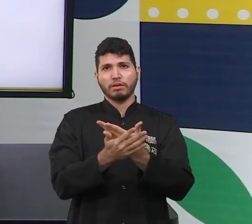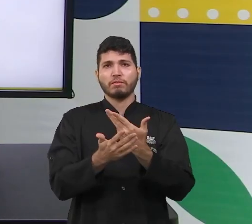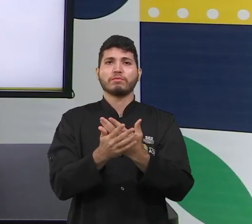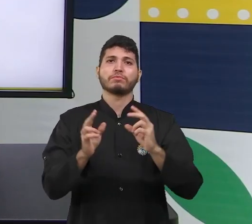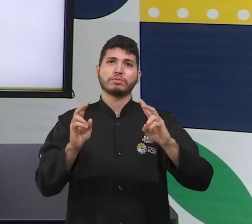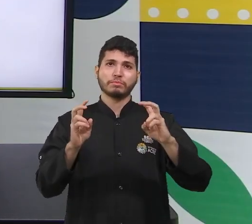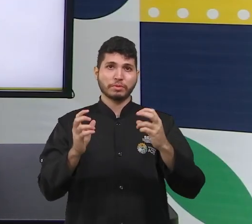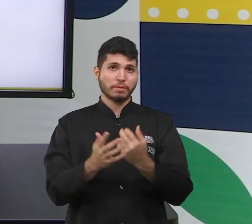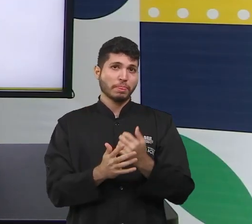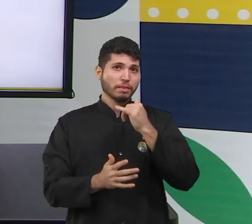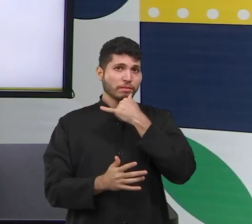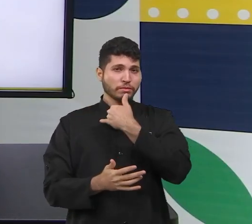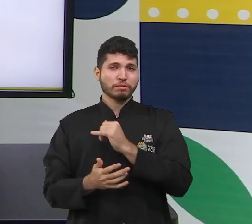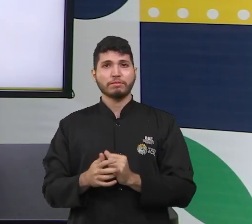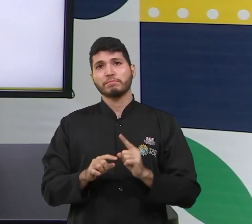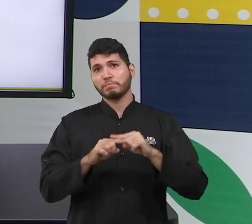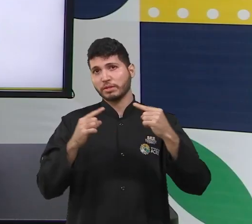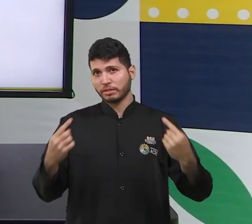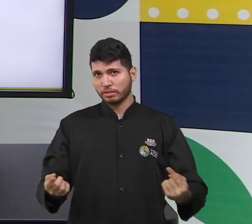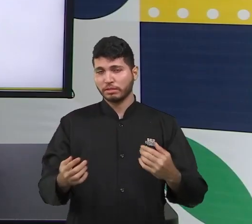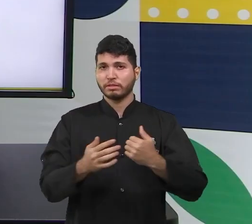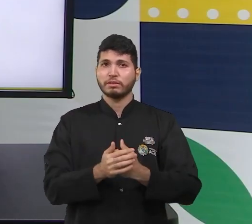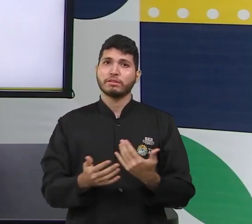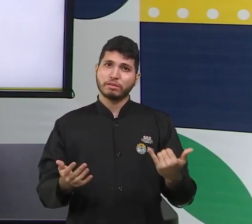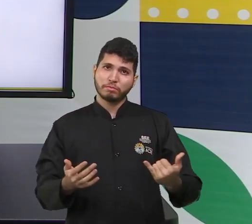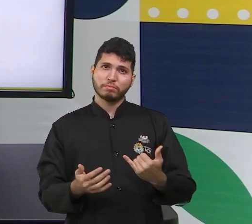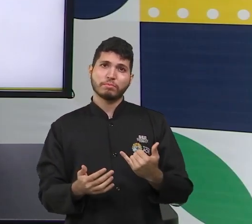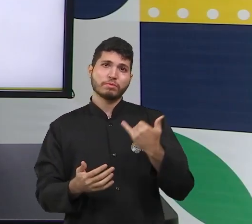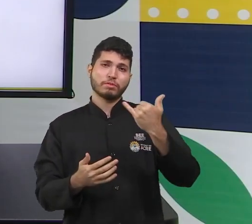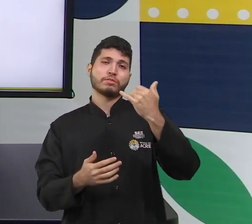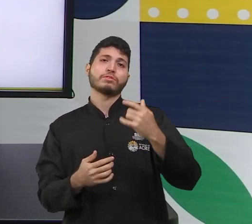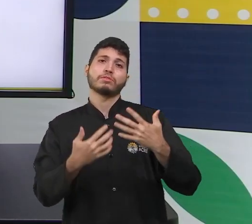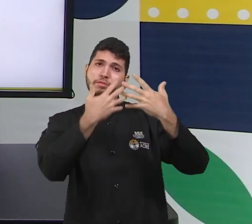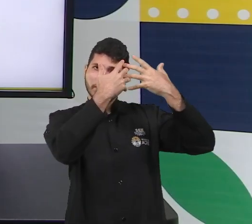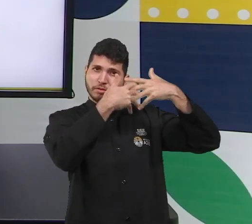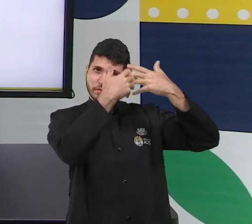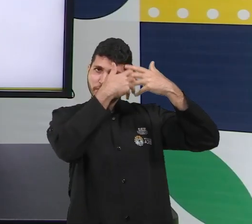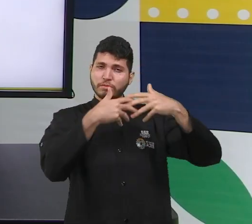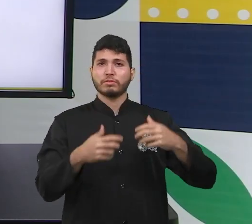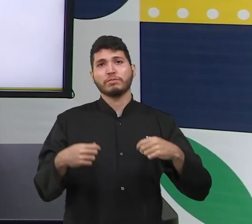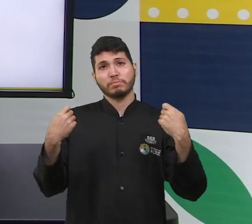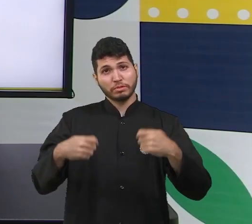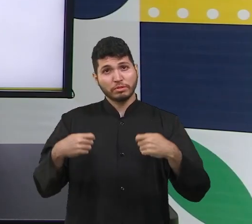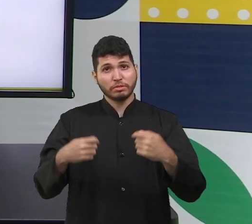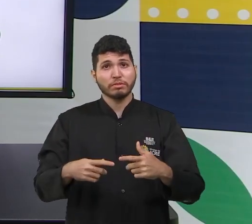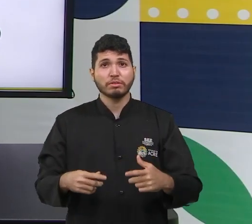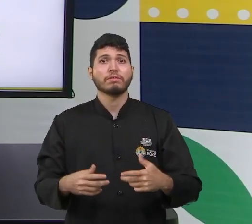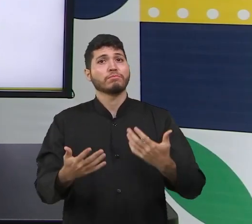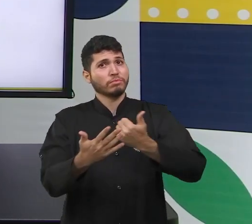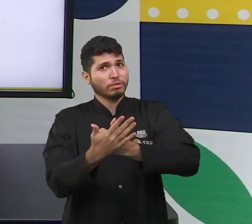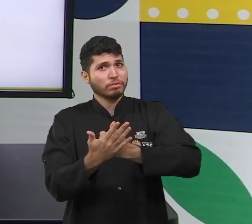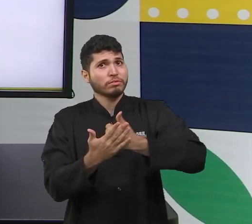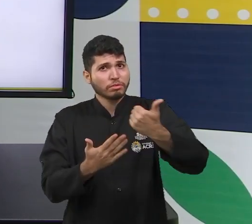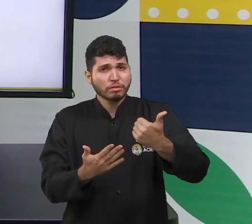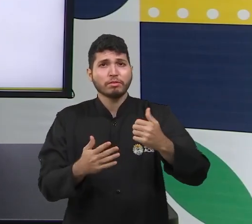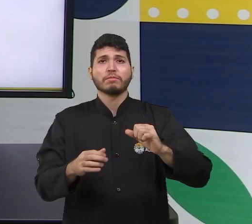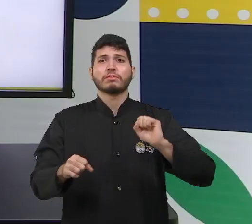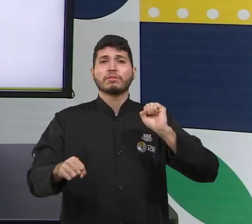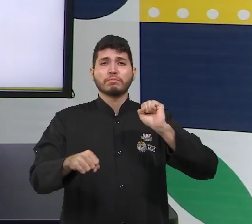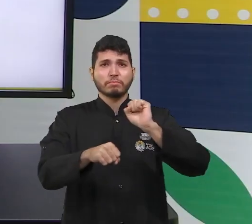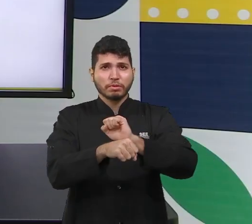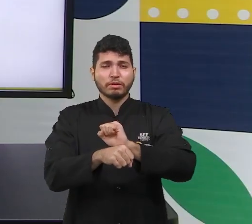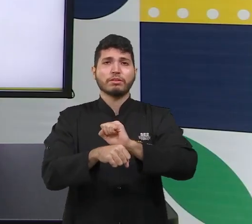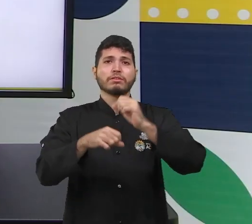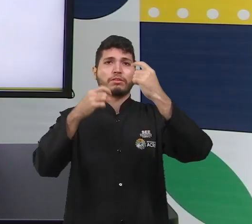ele aqui, mas que sirva de reflexão e, acima de tudo, uma ação concreta para que pare a